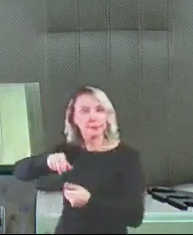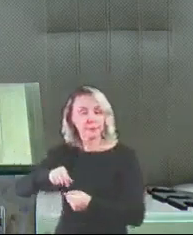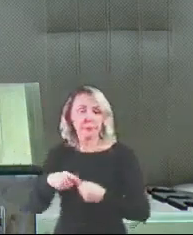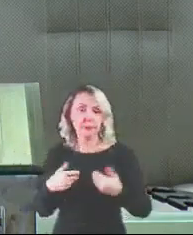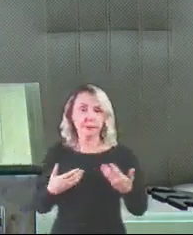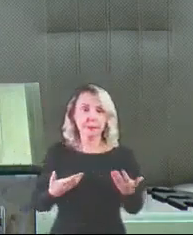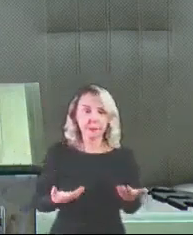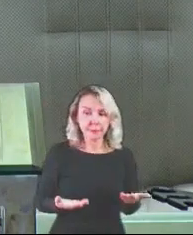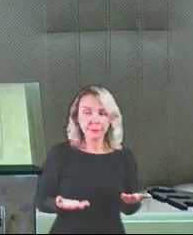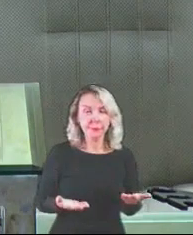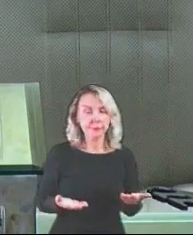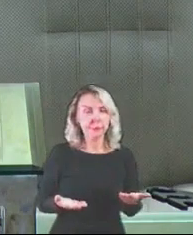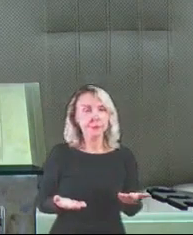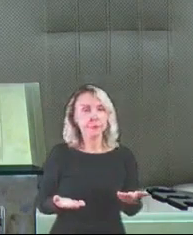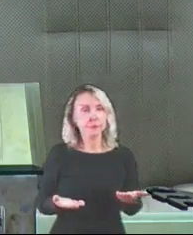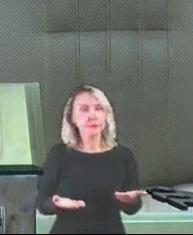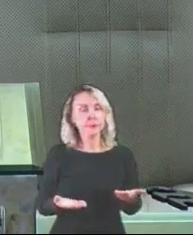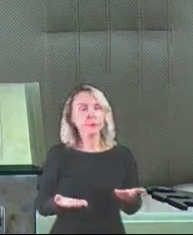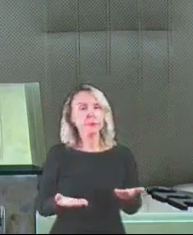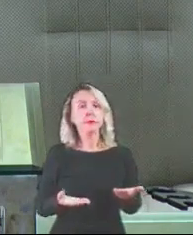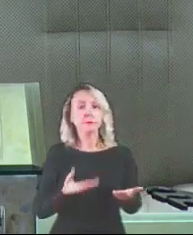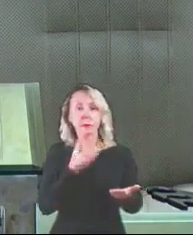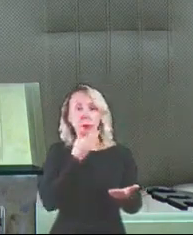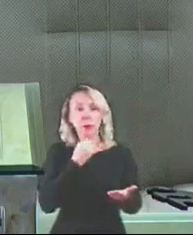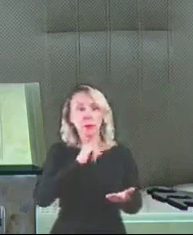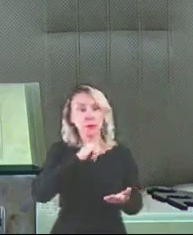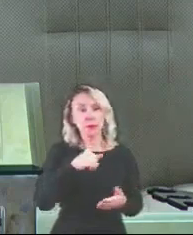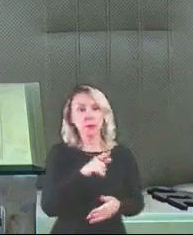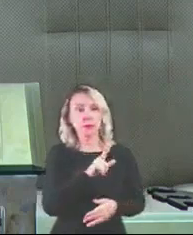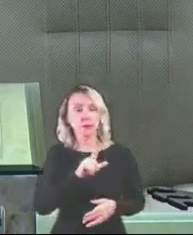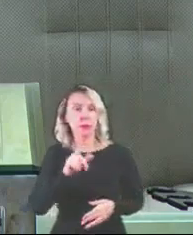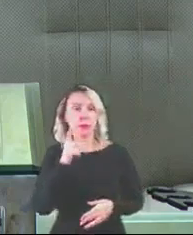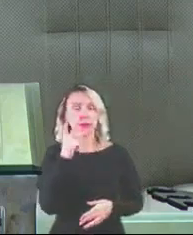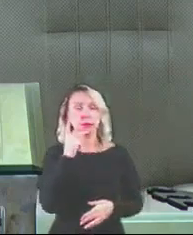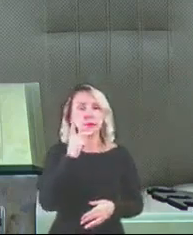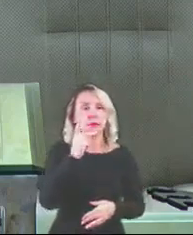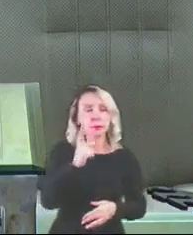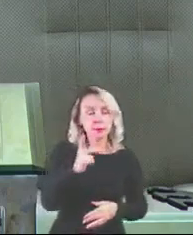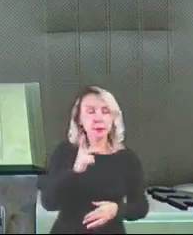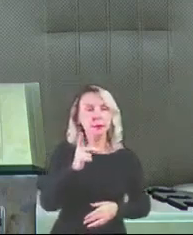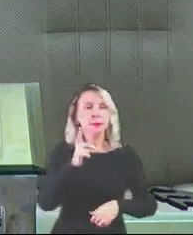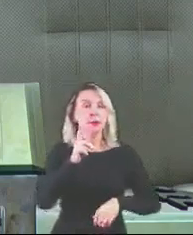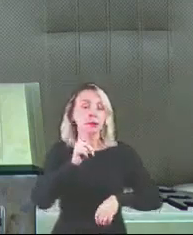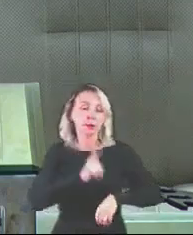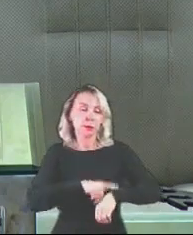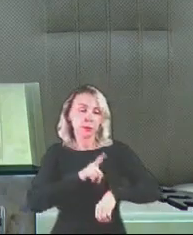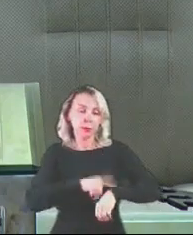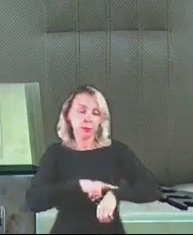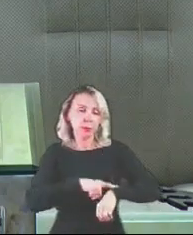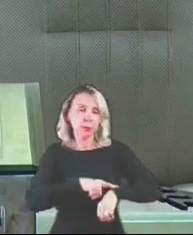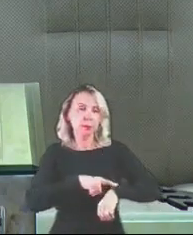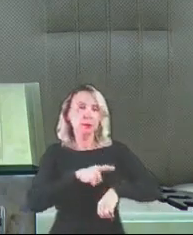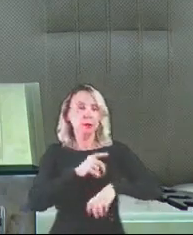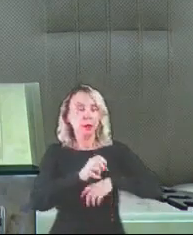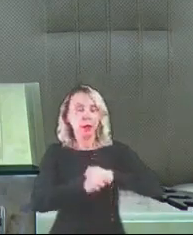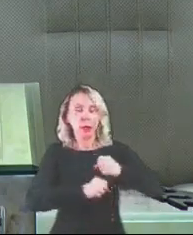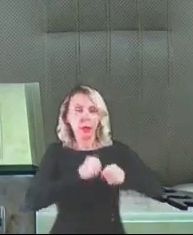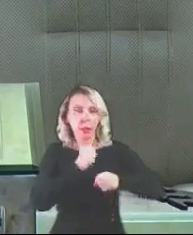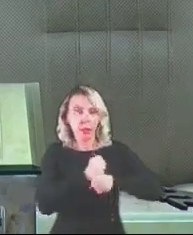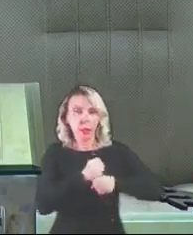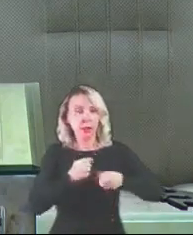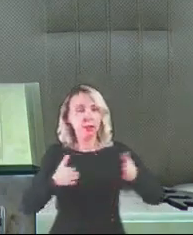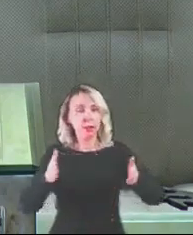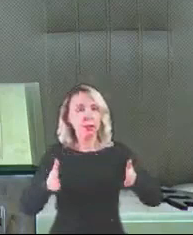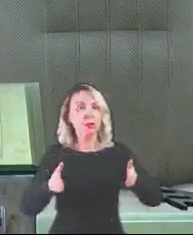e ele profetiza na época do rei Joás. Joás, ele é o oitavo